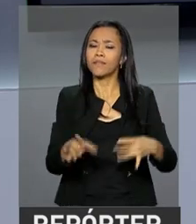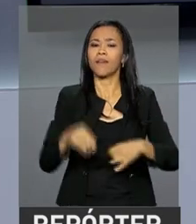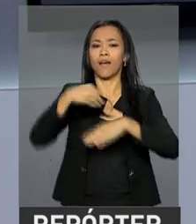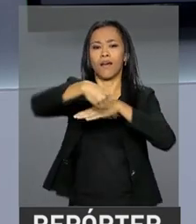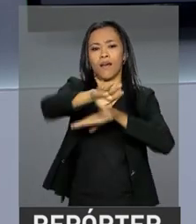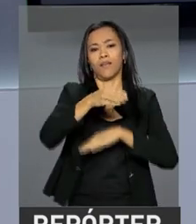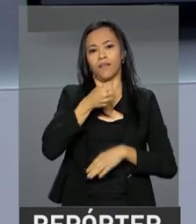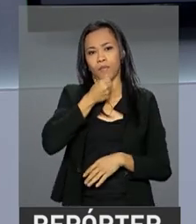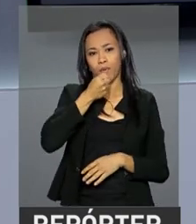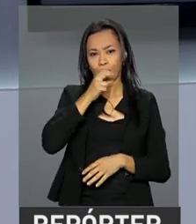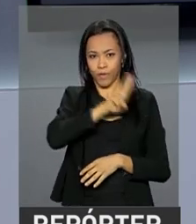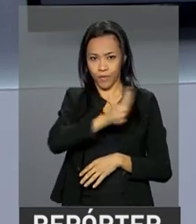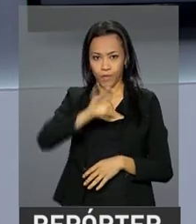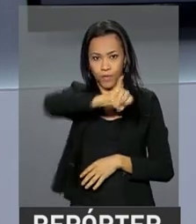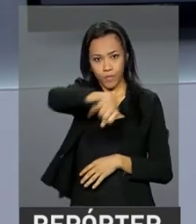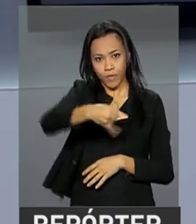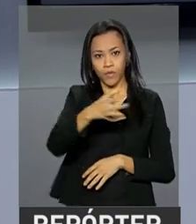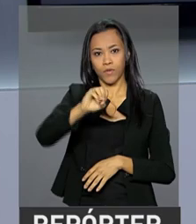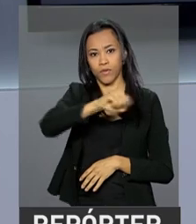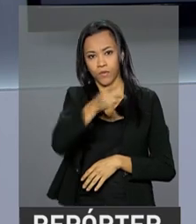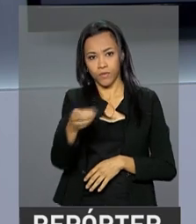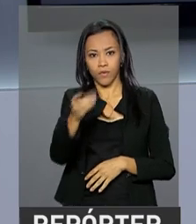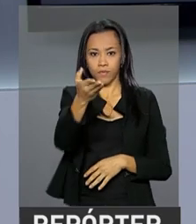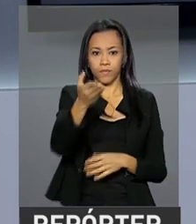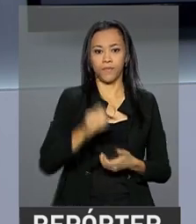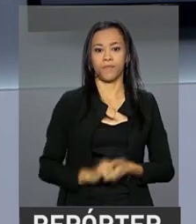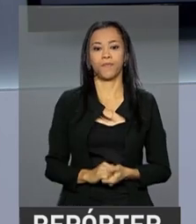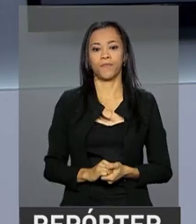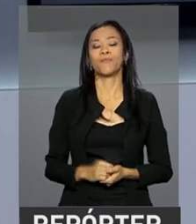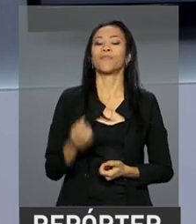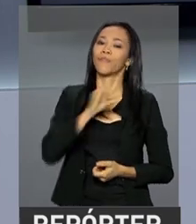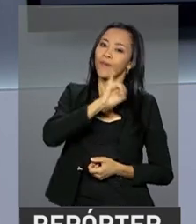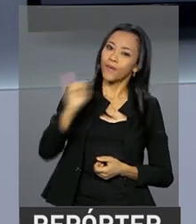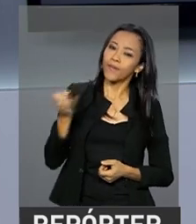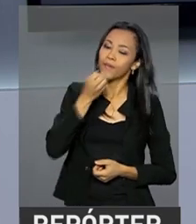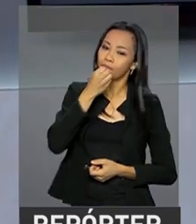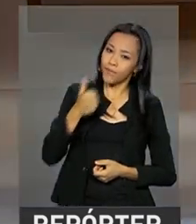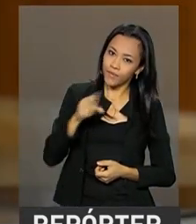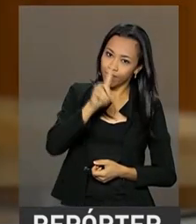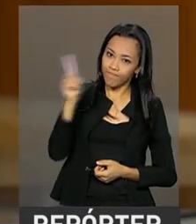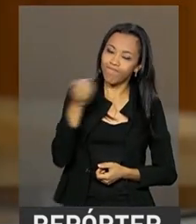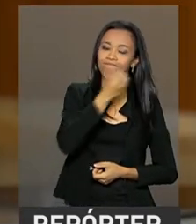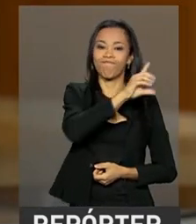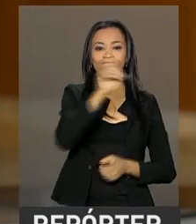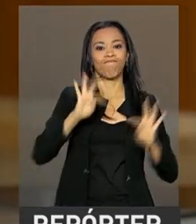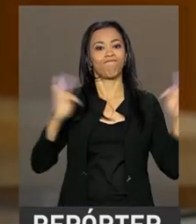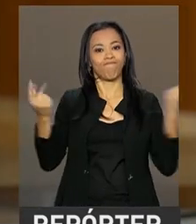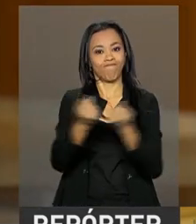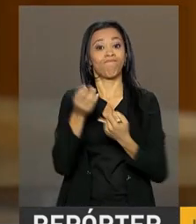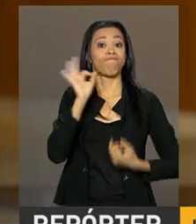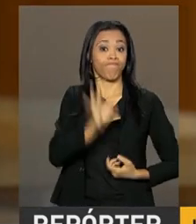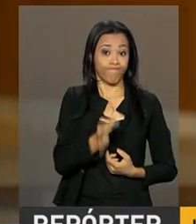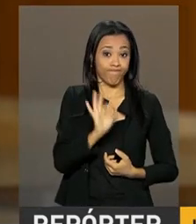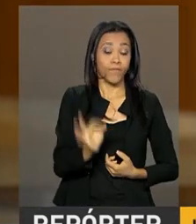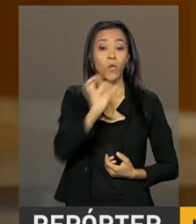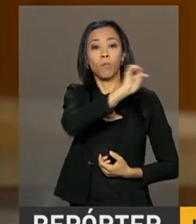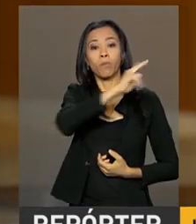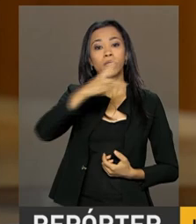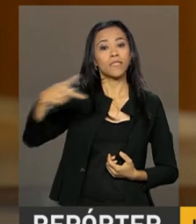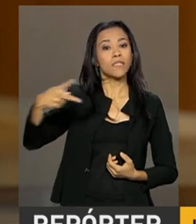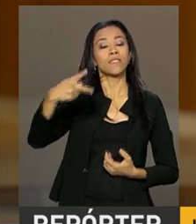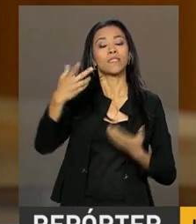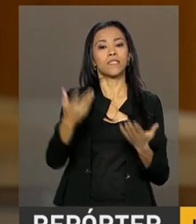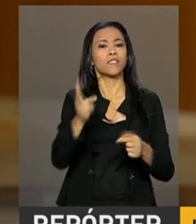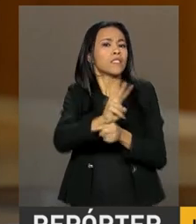João Pedro Neto. Bom dia, João. Oi, Carol, bom dia para você também, bom dia a todos. É isso mesmo, o presidente da